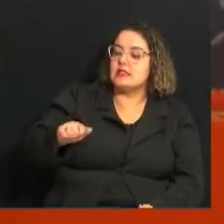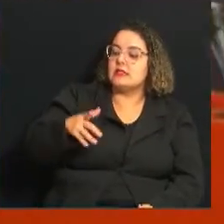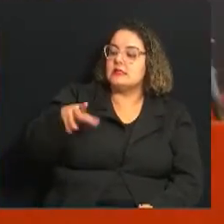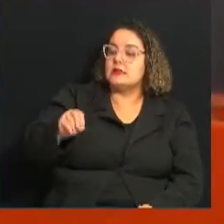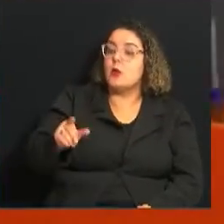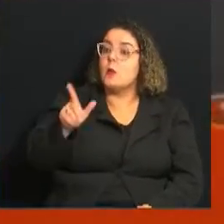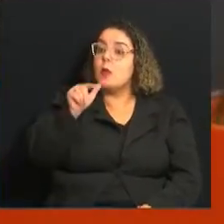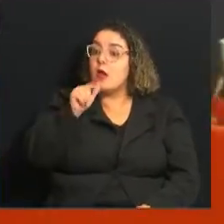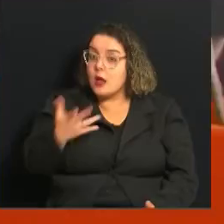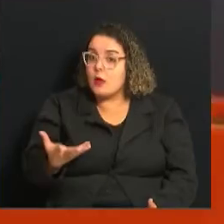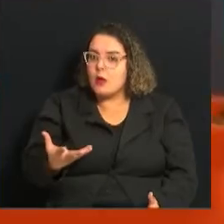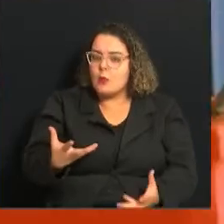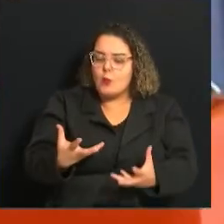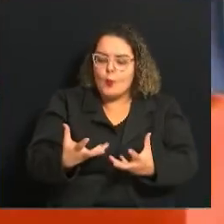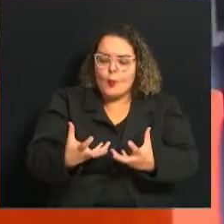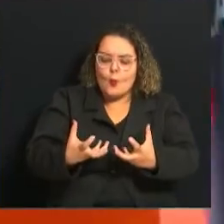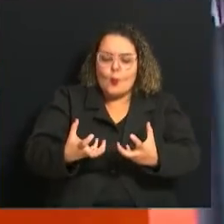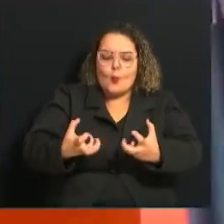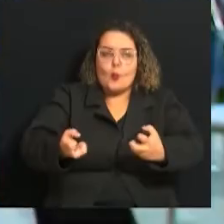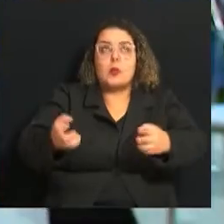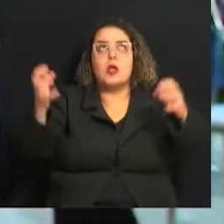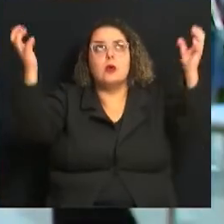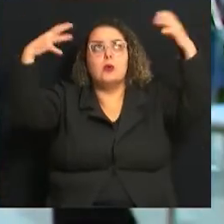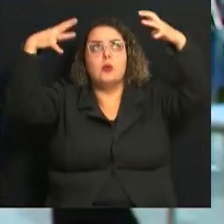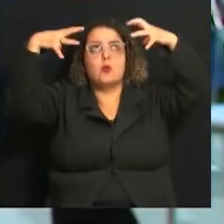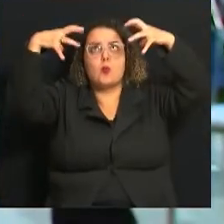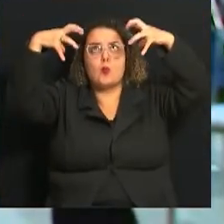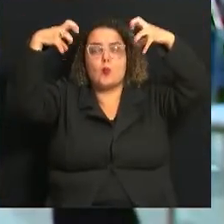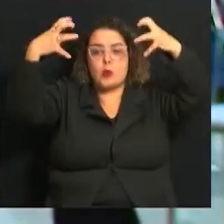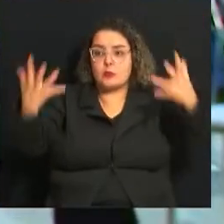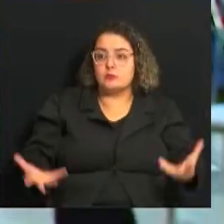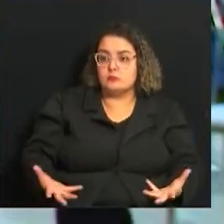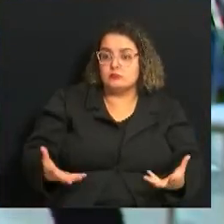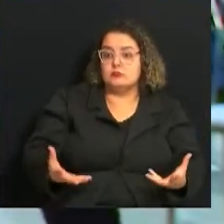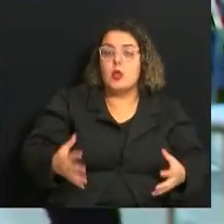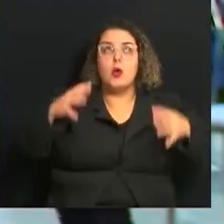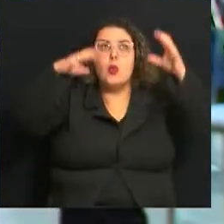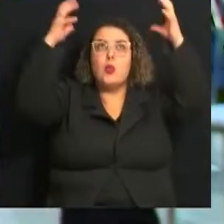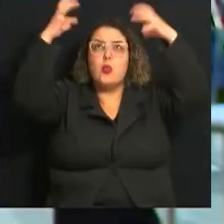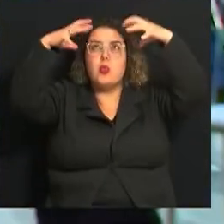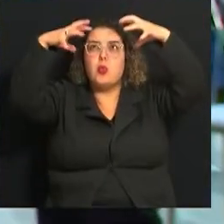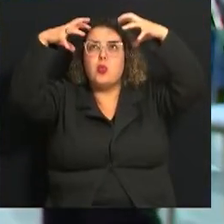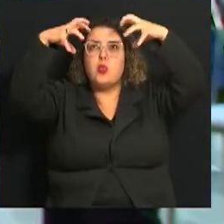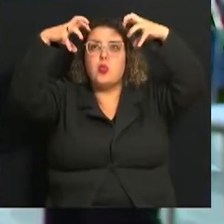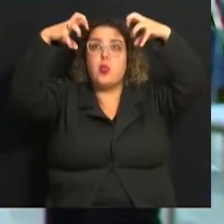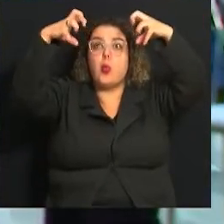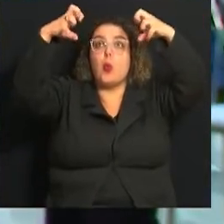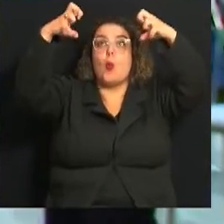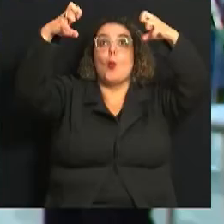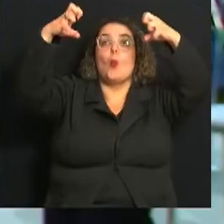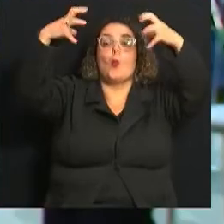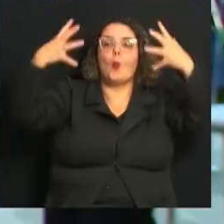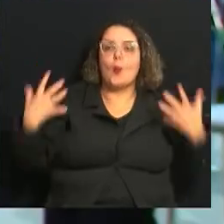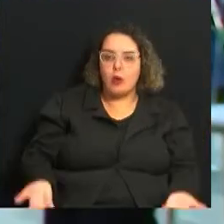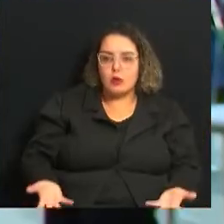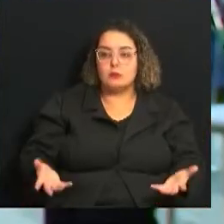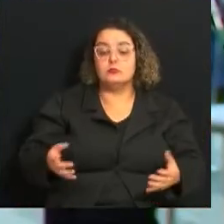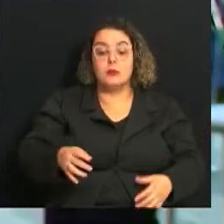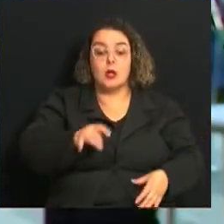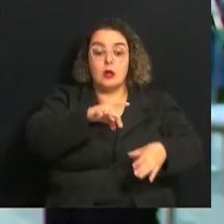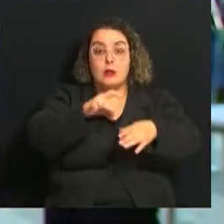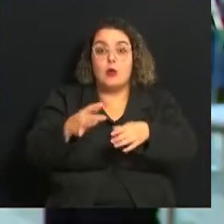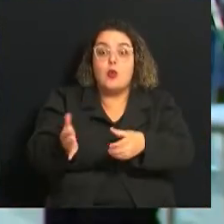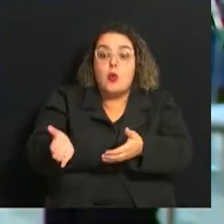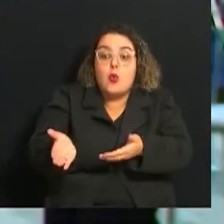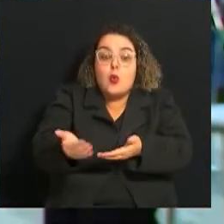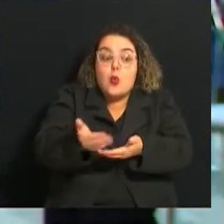que têm se tornado cada vez mais comuns. Time de chuvas, então os produtores também estão se preocupando em armazenar